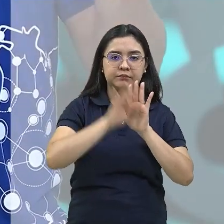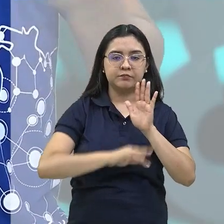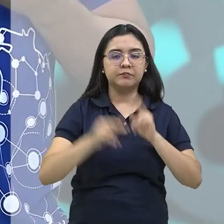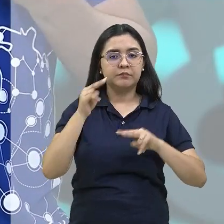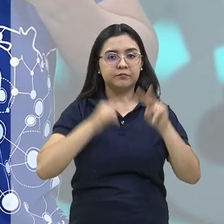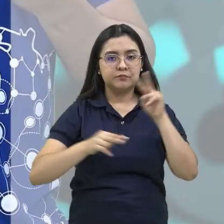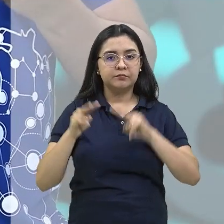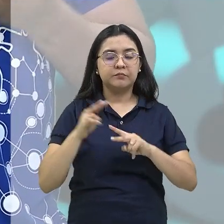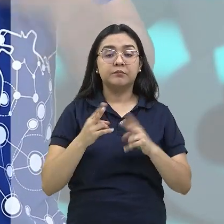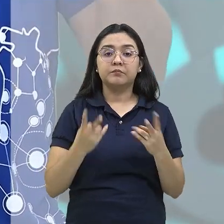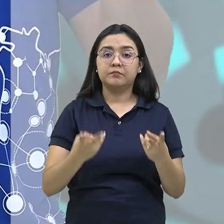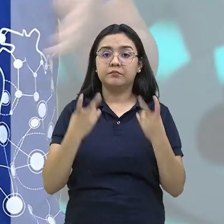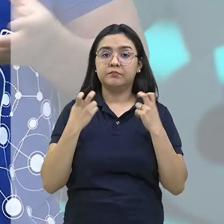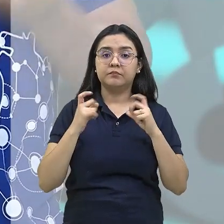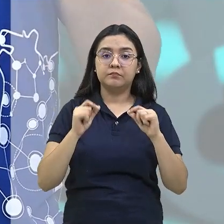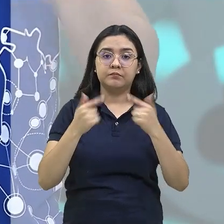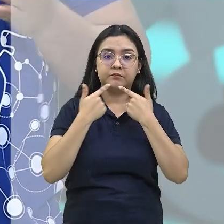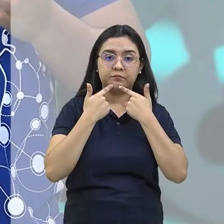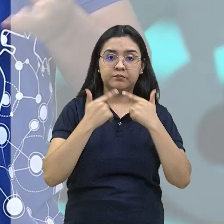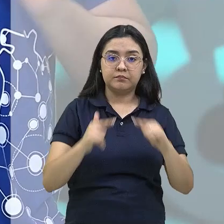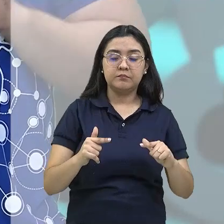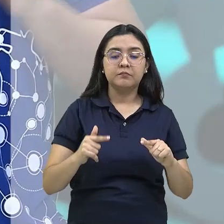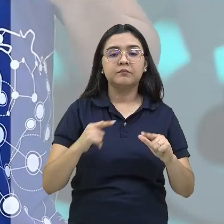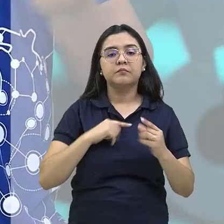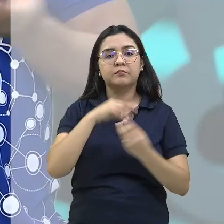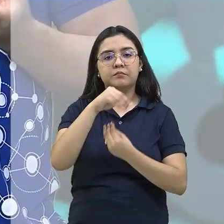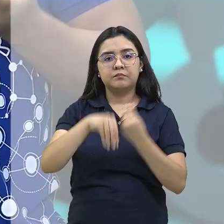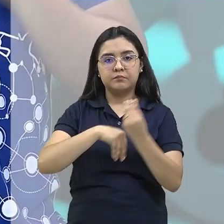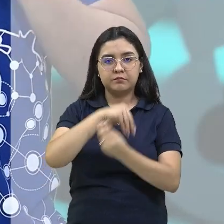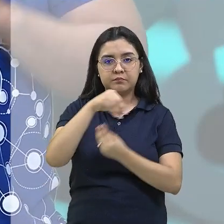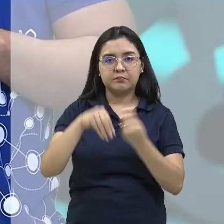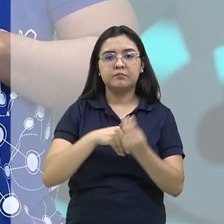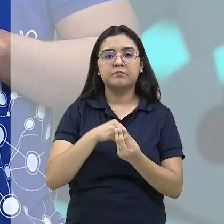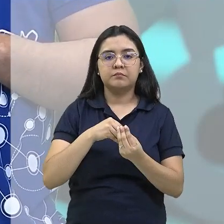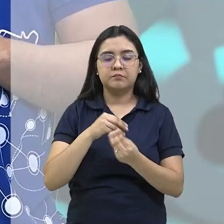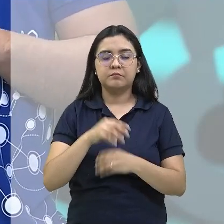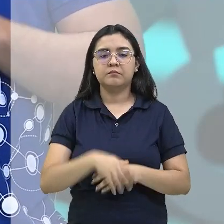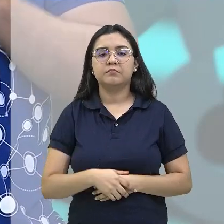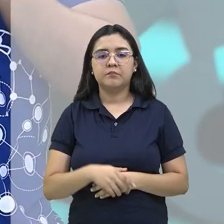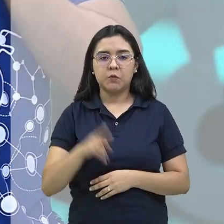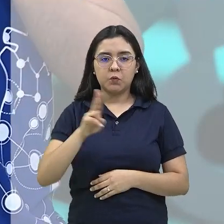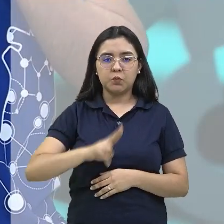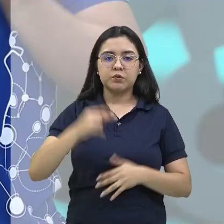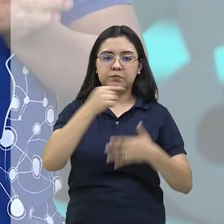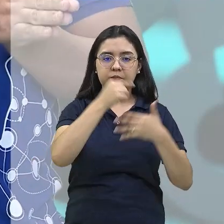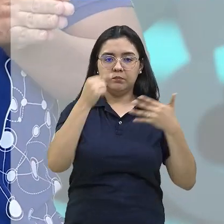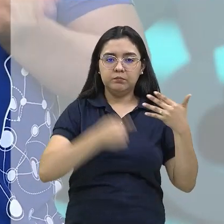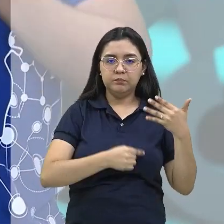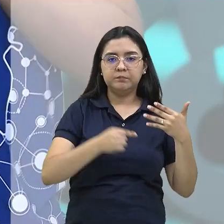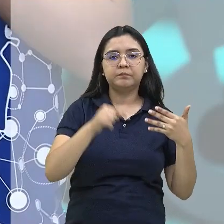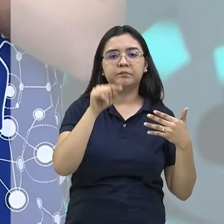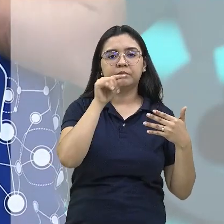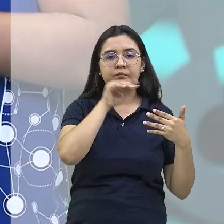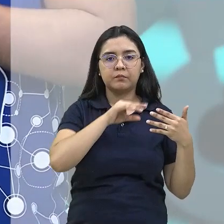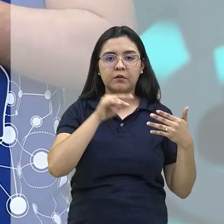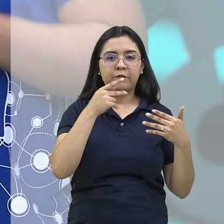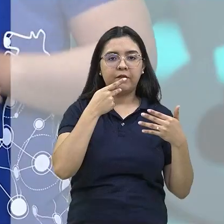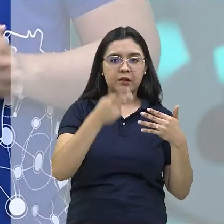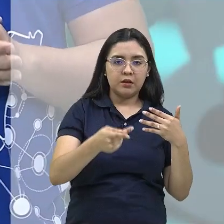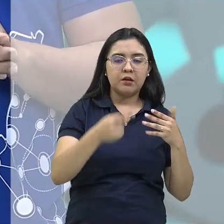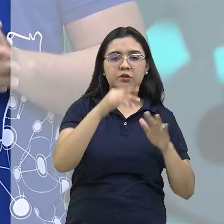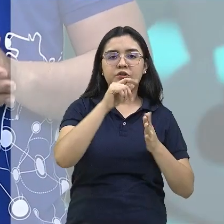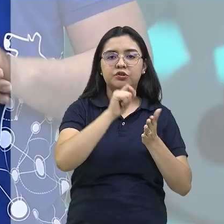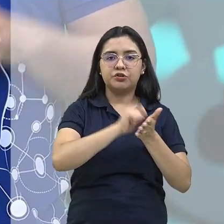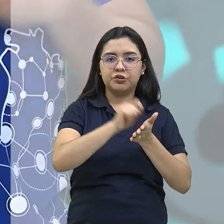visuais. Perceba que é uma linguagem mista, híbrida, articula esses elementos tanto verbal